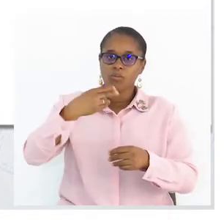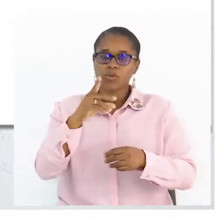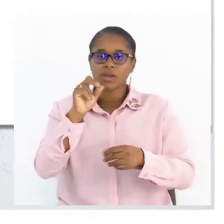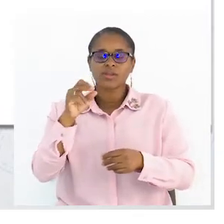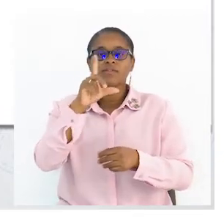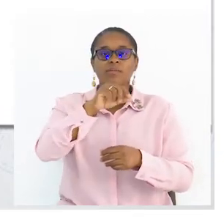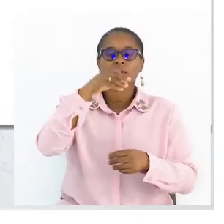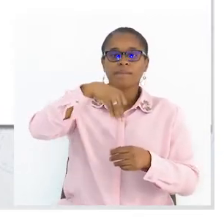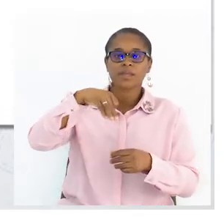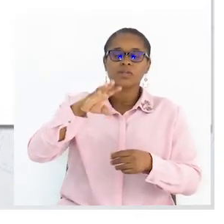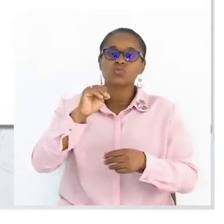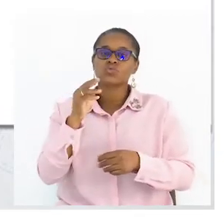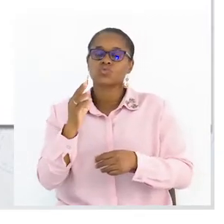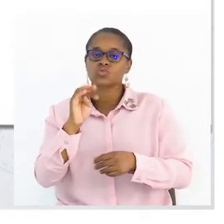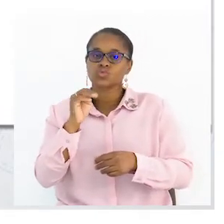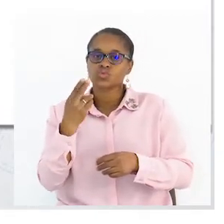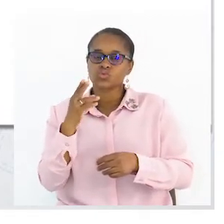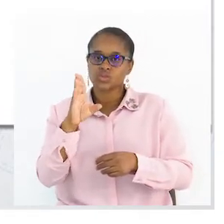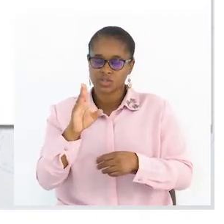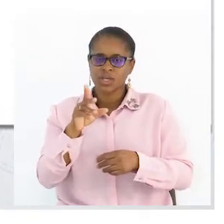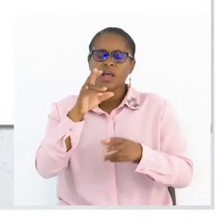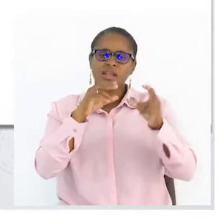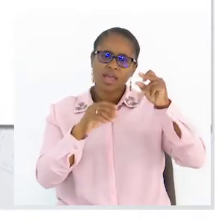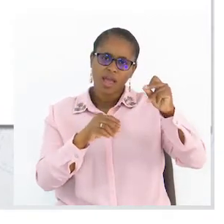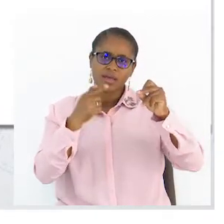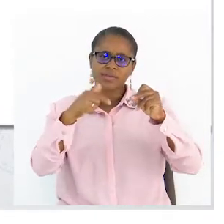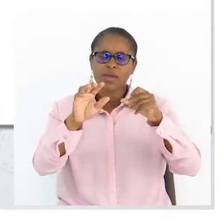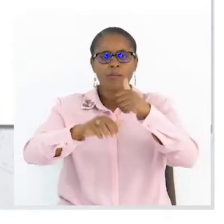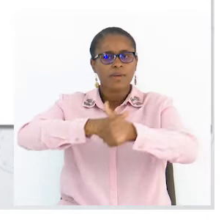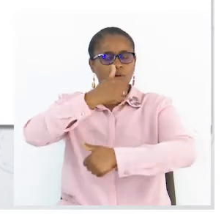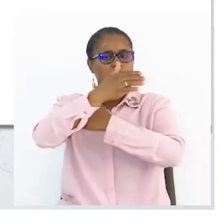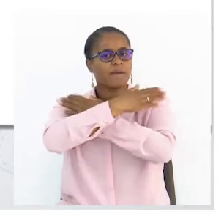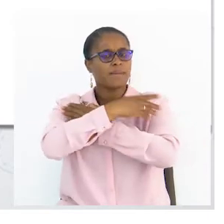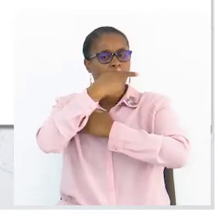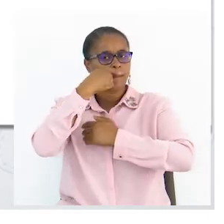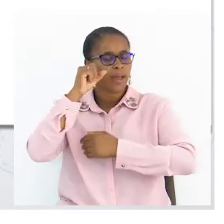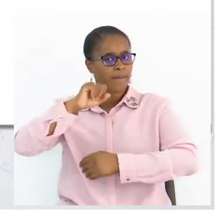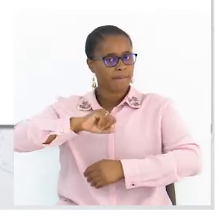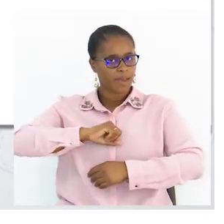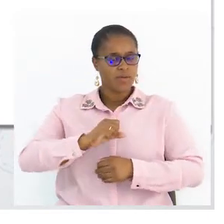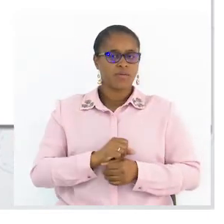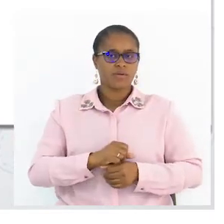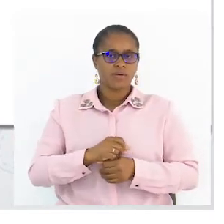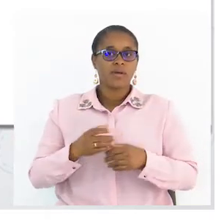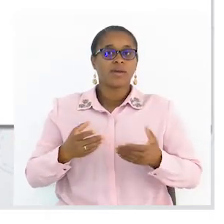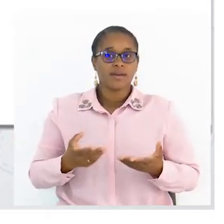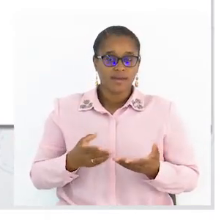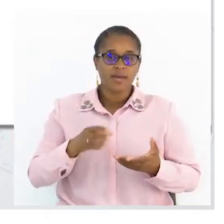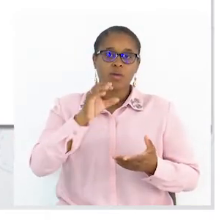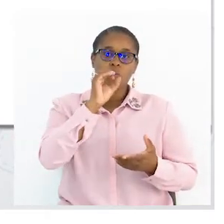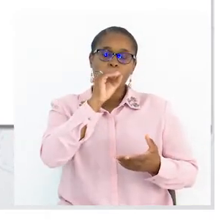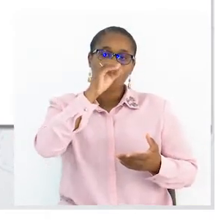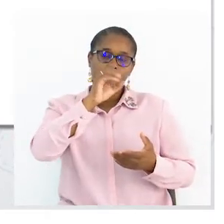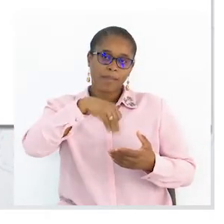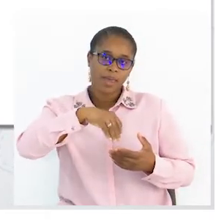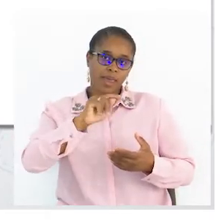predicativo do sujeito. Na linha A, o que é que temos? O melhor amigo do meu pai é o